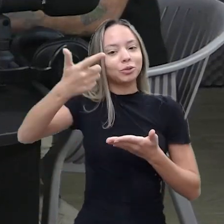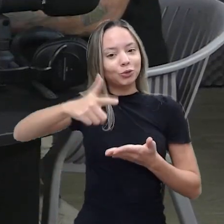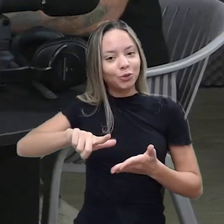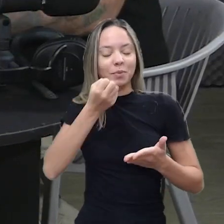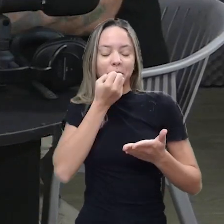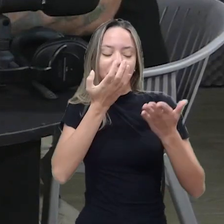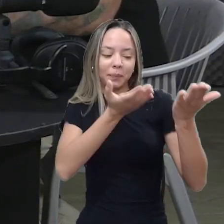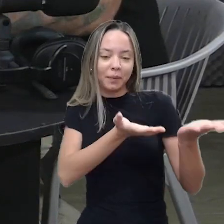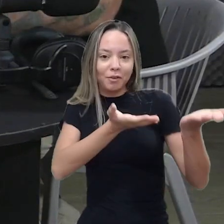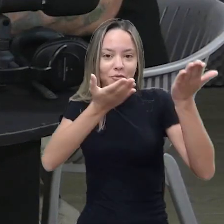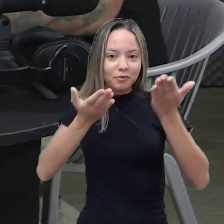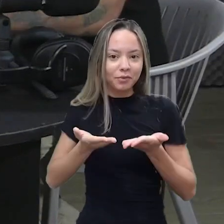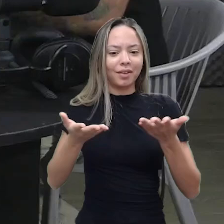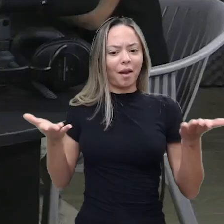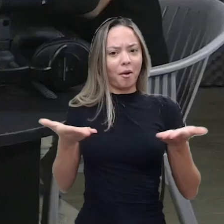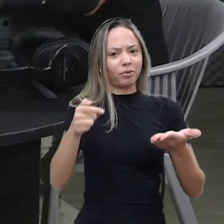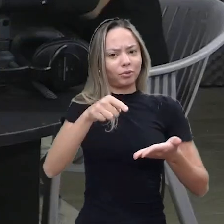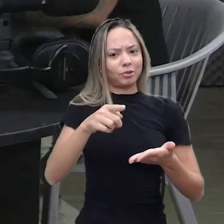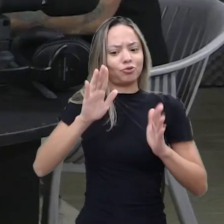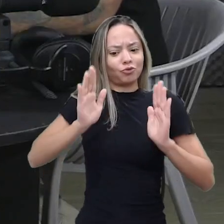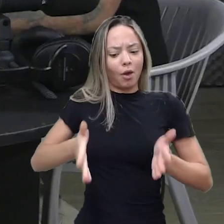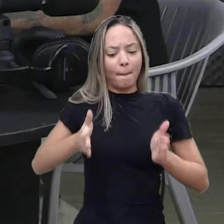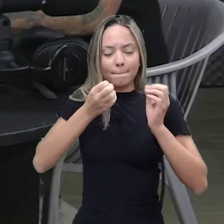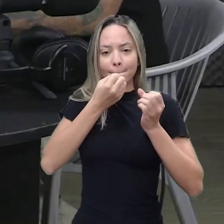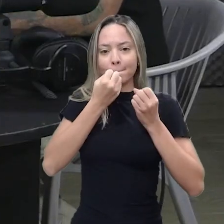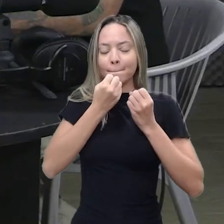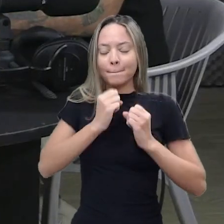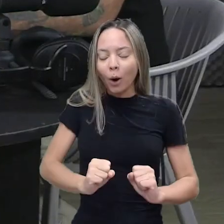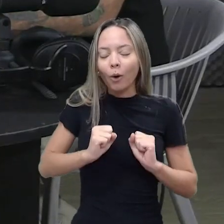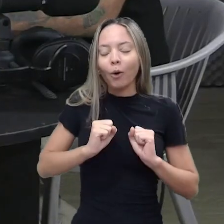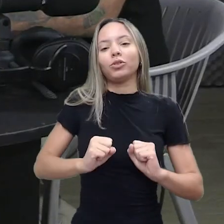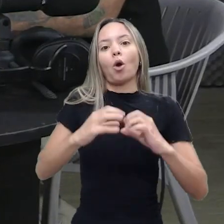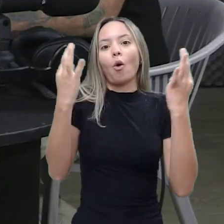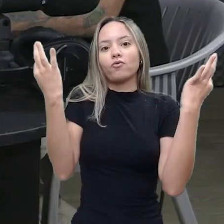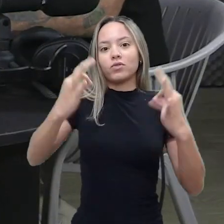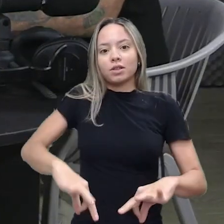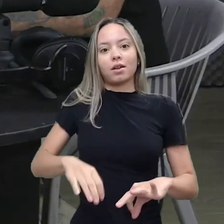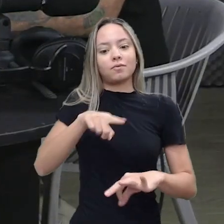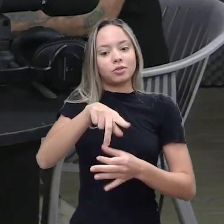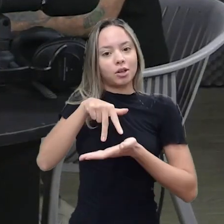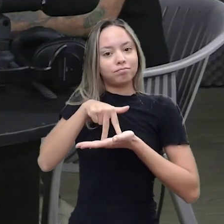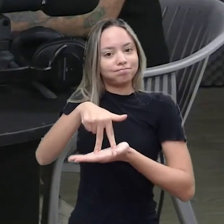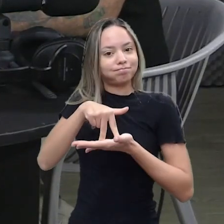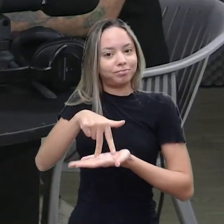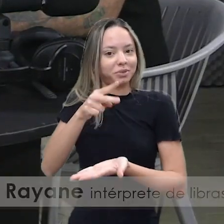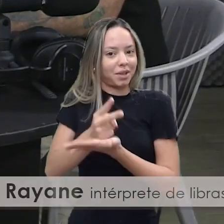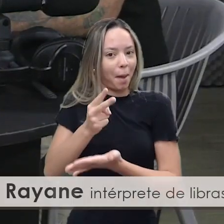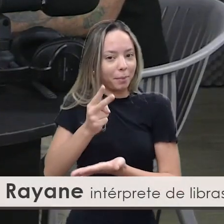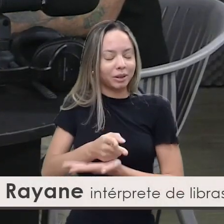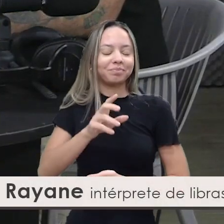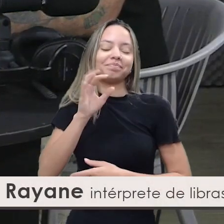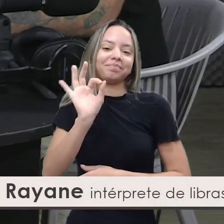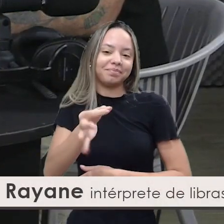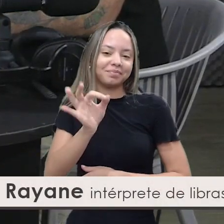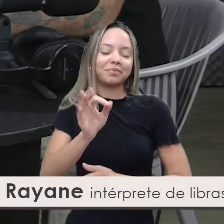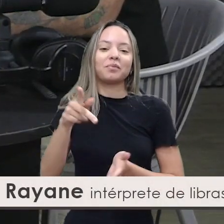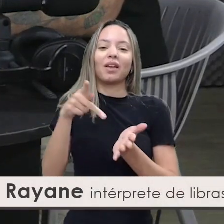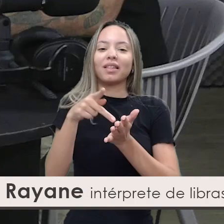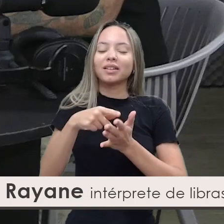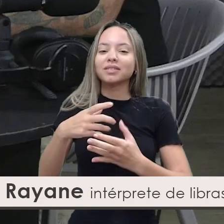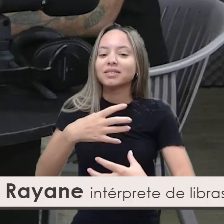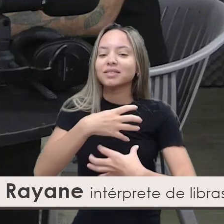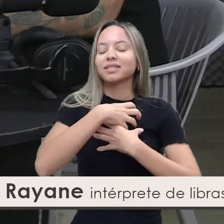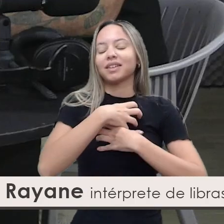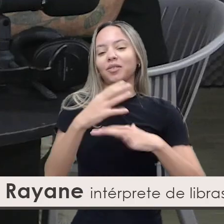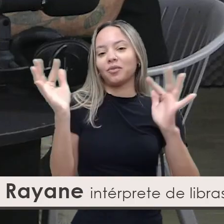Eu acho que a gente já pode oficializar, né? Você abrindo sempre as temporadas. Pois é, Olga, eu fico assim muito lisonjeada, né? Muito feliz, porque estou sempre